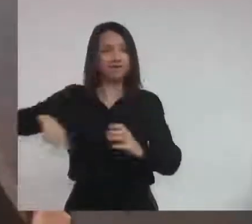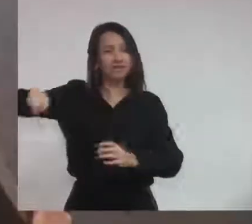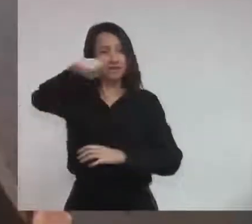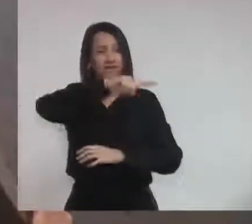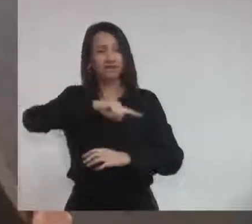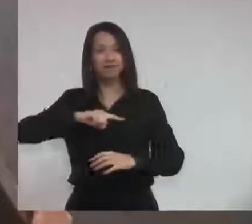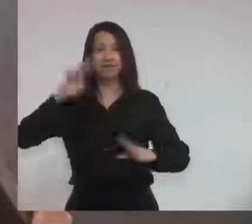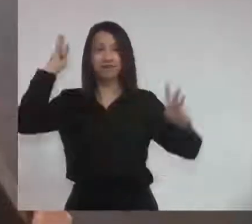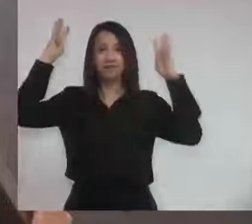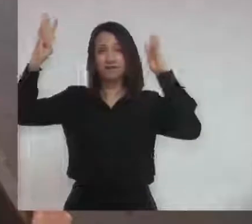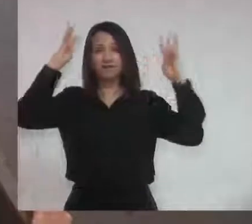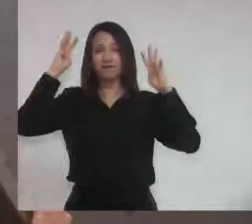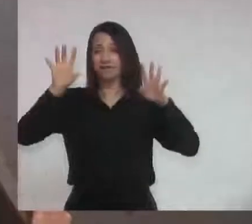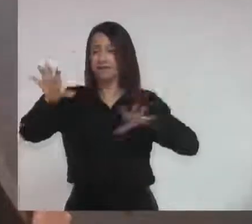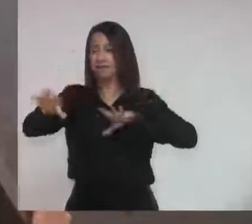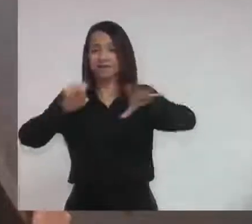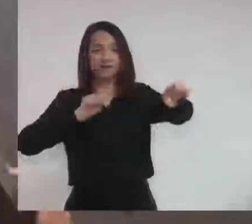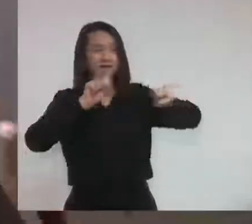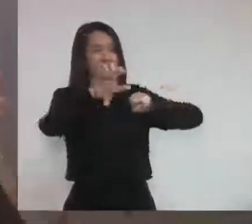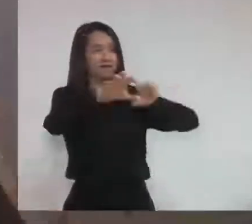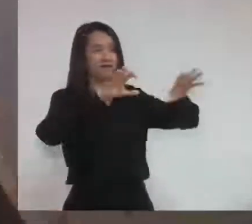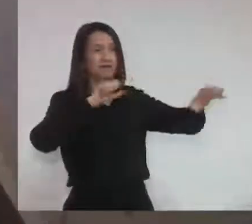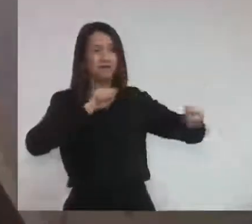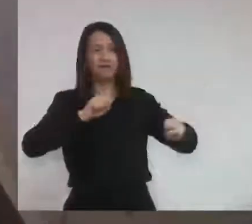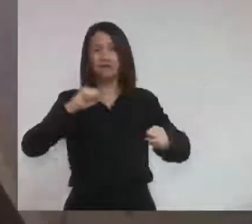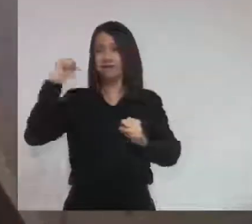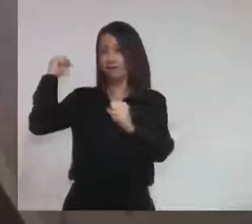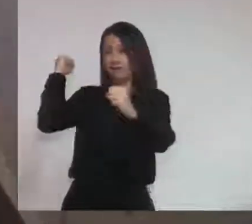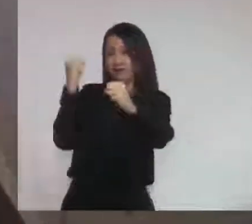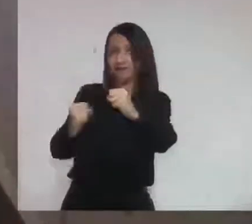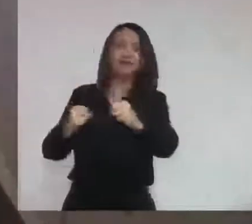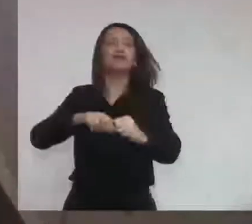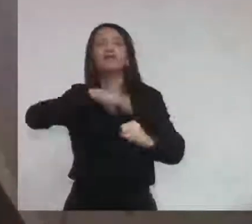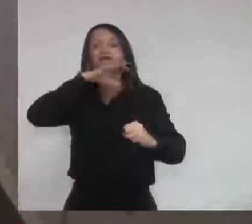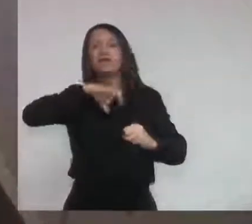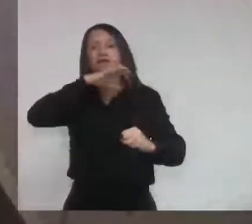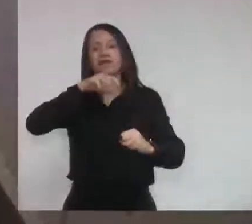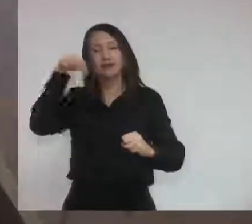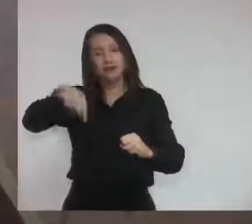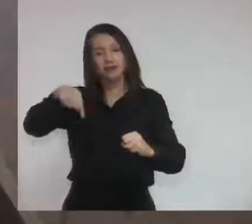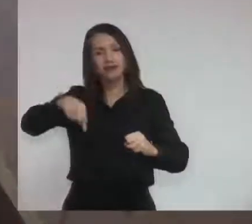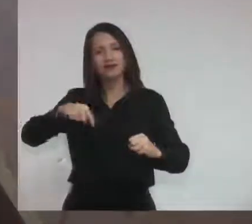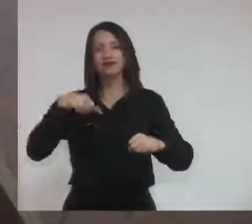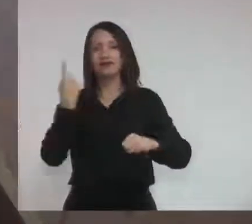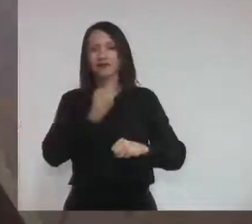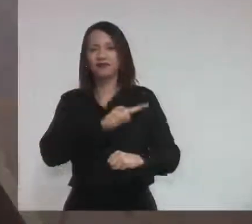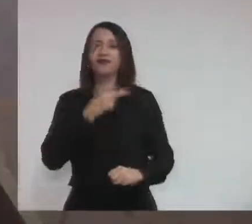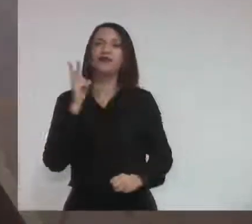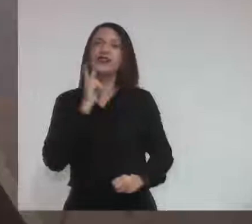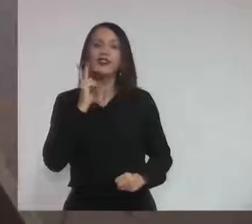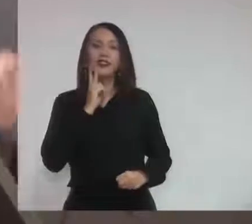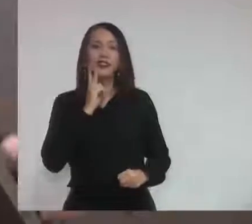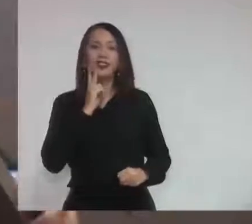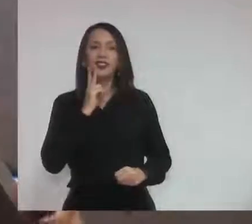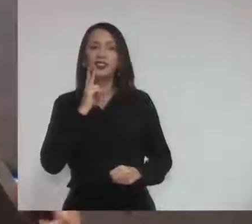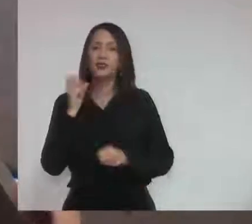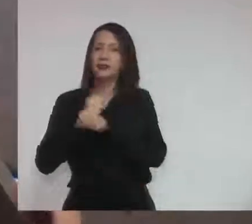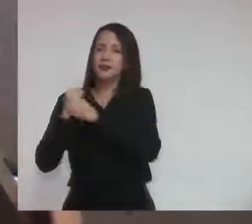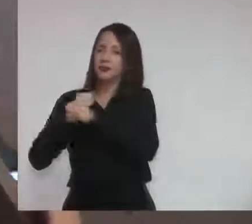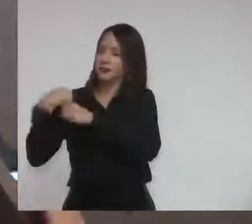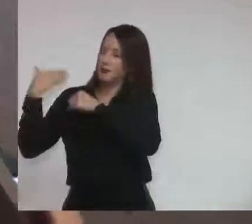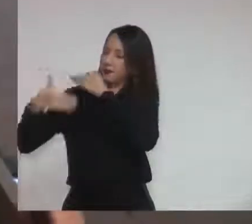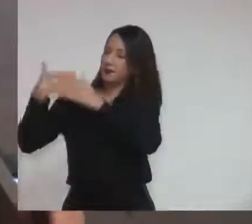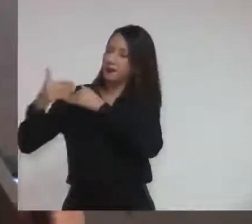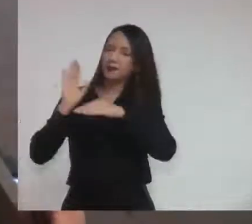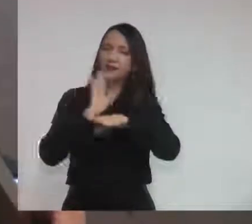existia em Vinhedo, que capturava e assassinava animais aqui na nossa cidade, e que no decorrer dos anos sempre colaborou